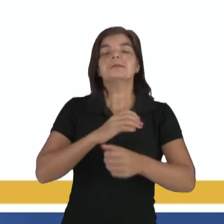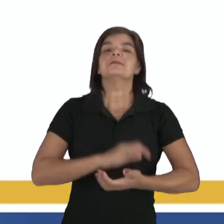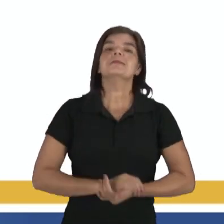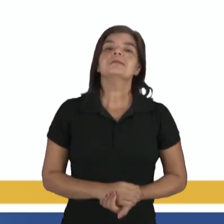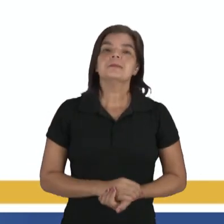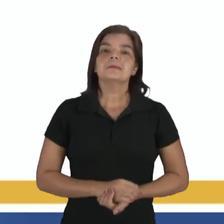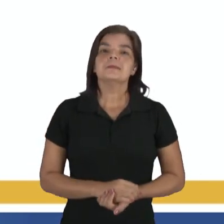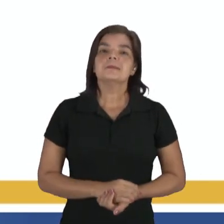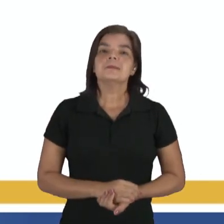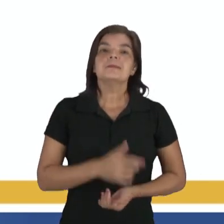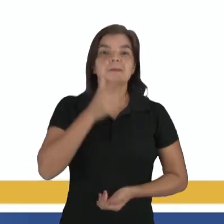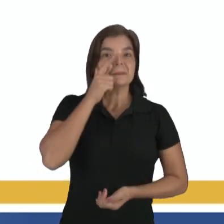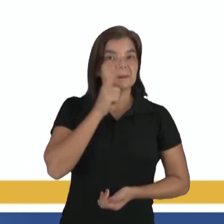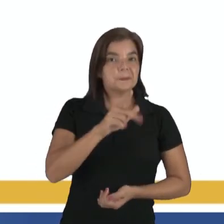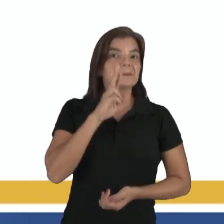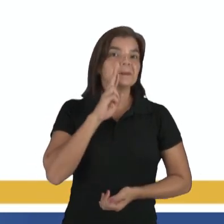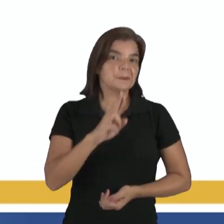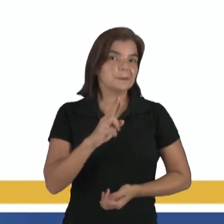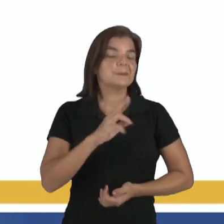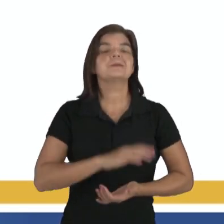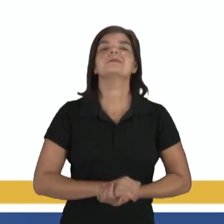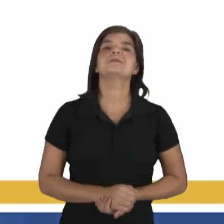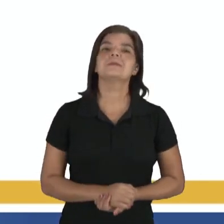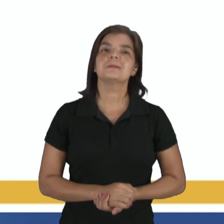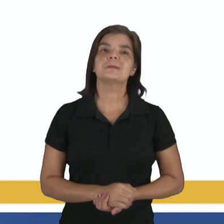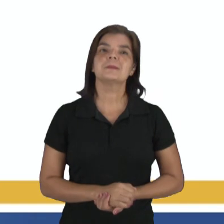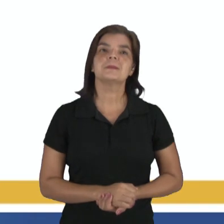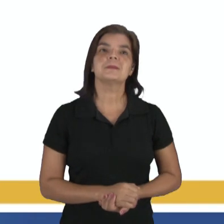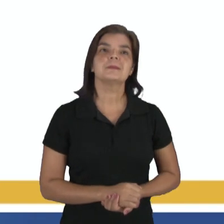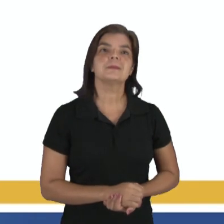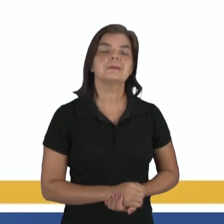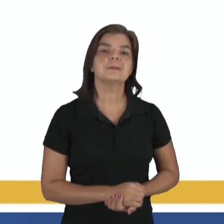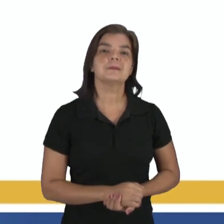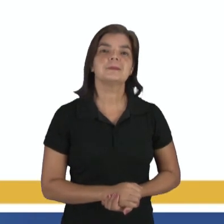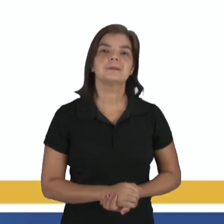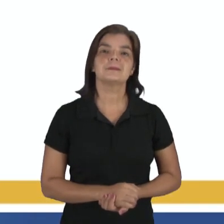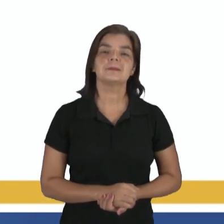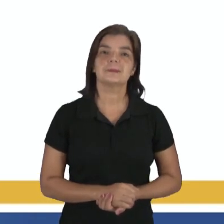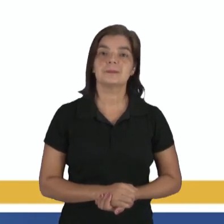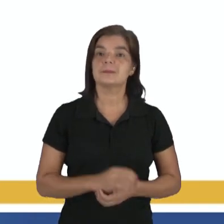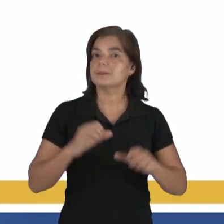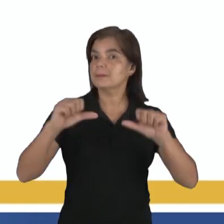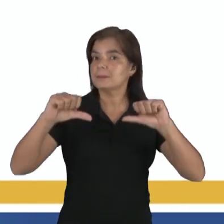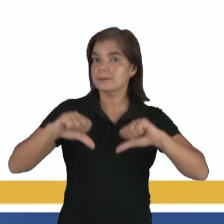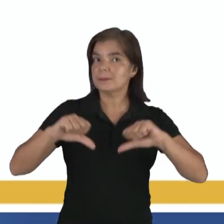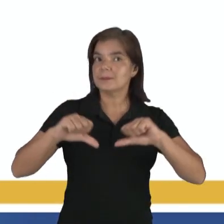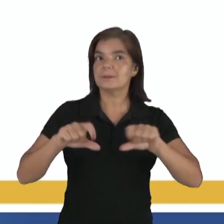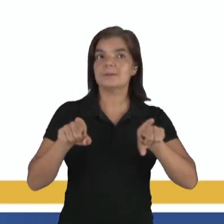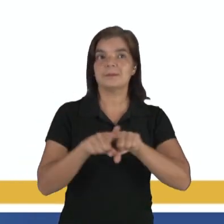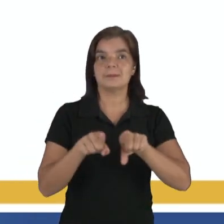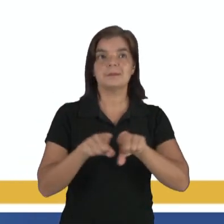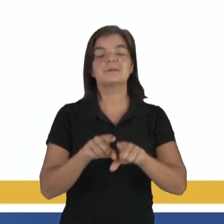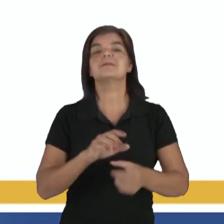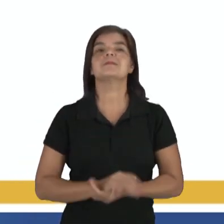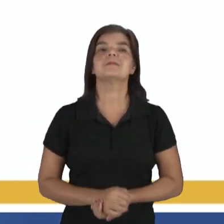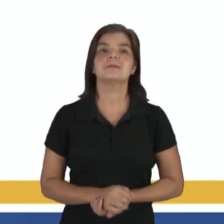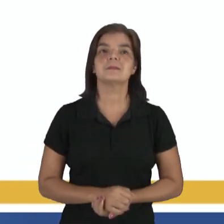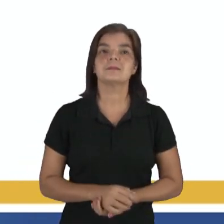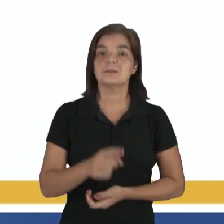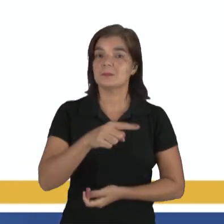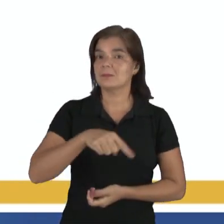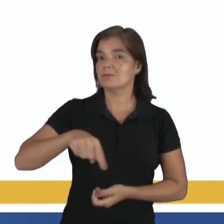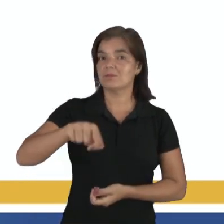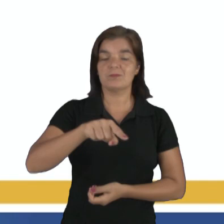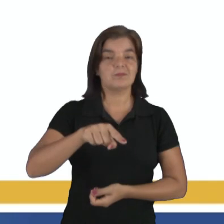estrutura. E aí, conseguiu fazer? Então, vamos lá ver a resposta juntos. Na forma negativa, they are dancing,